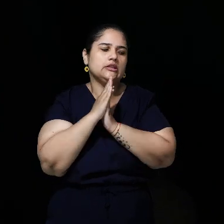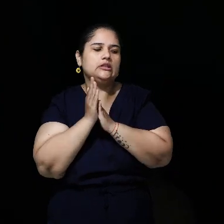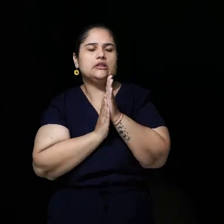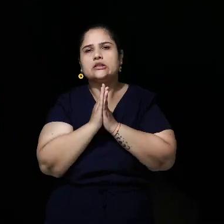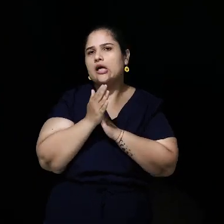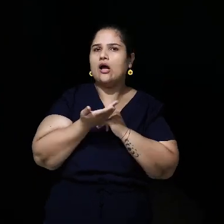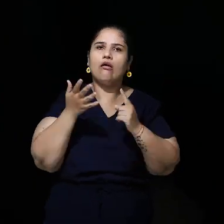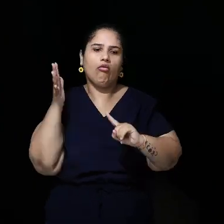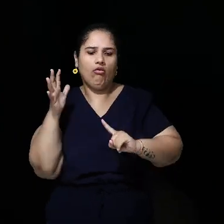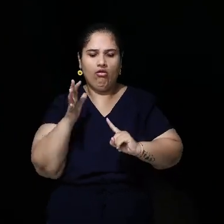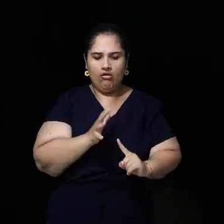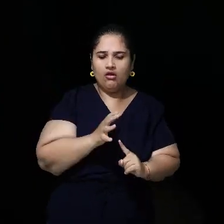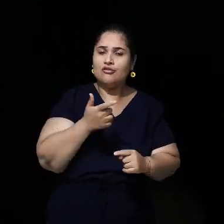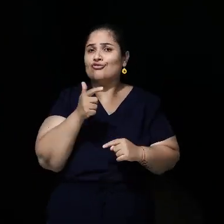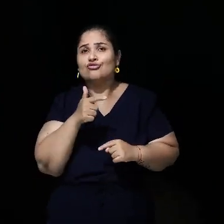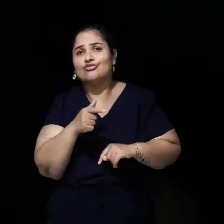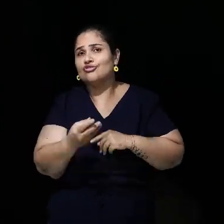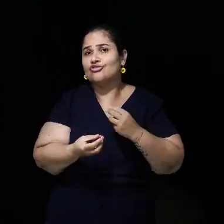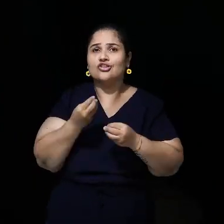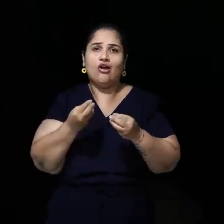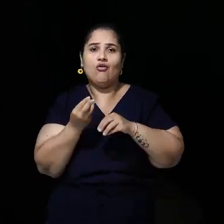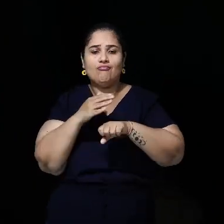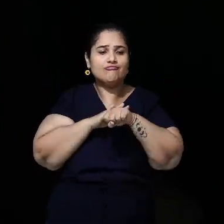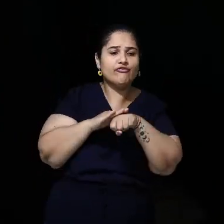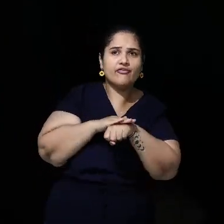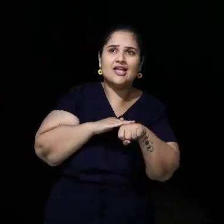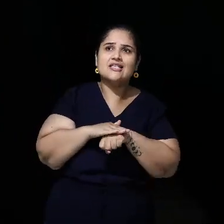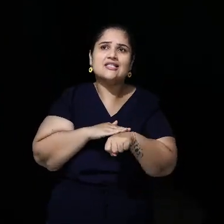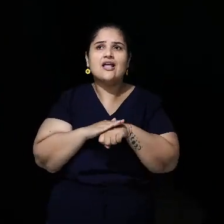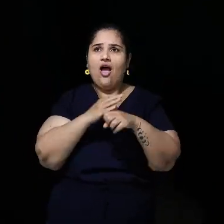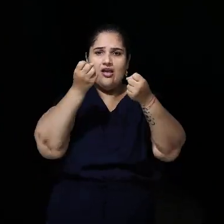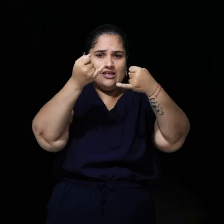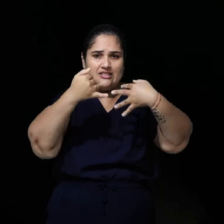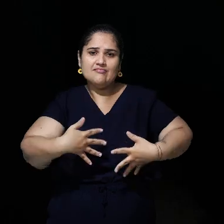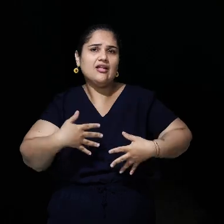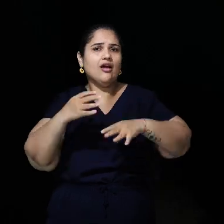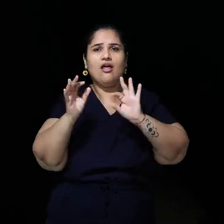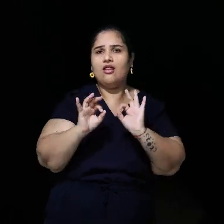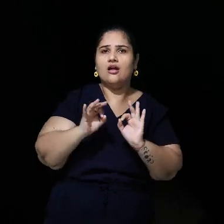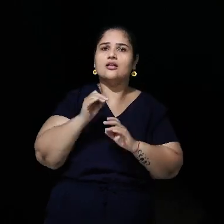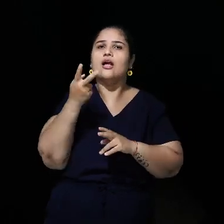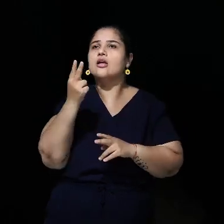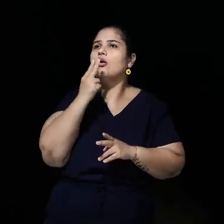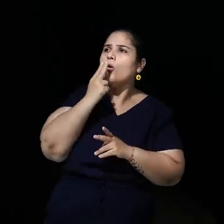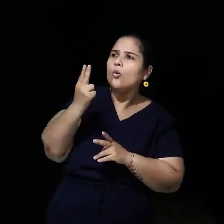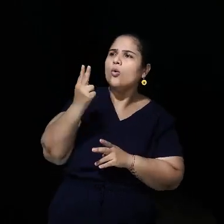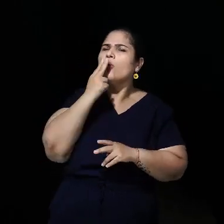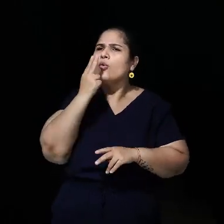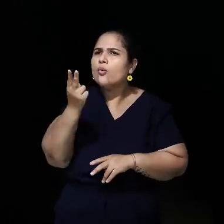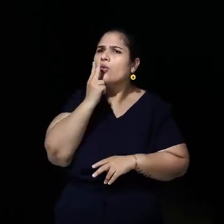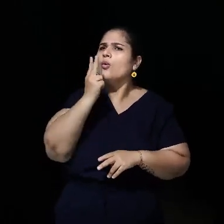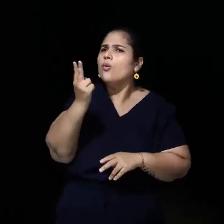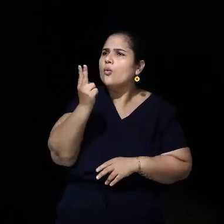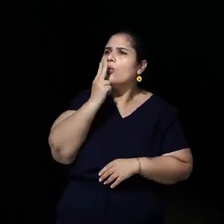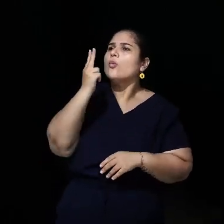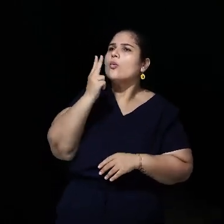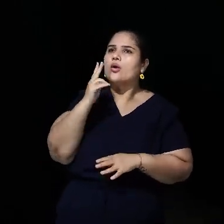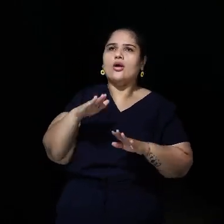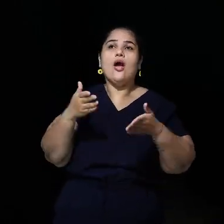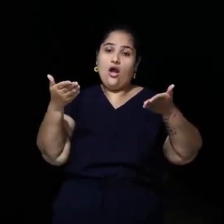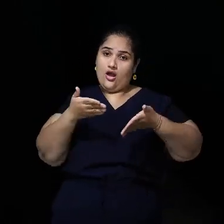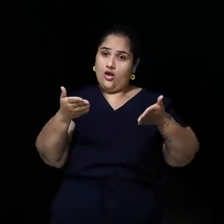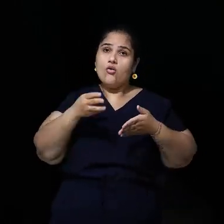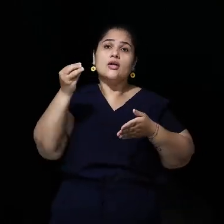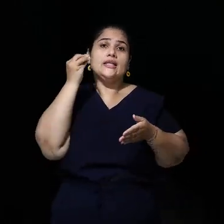depressão. Não tinha como conversar, não tinha como desabafar e era um cigarro atrás do outro. Hoje, meu maior problema é tentar me livrar do vício do